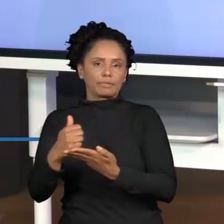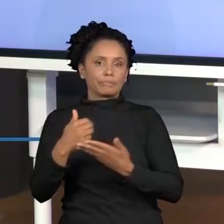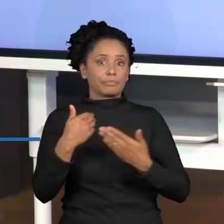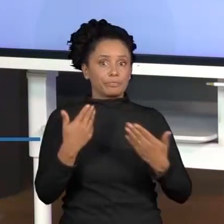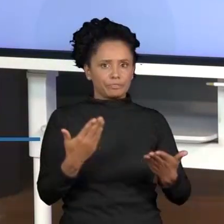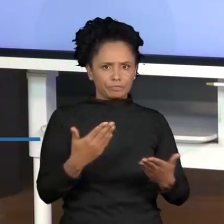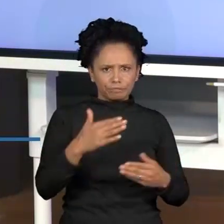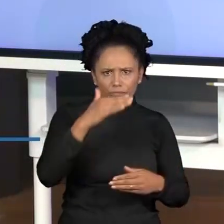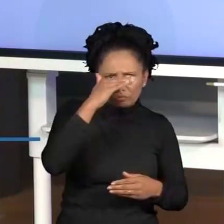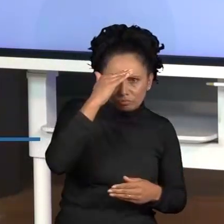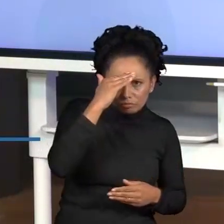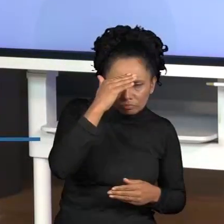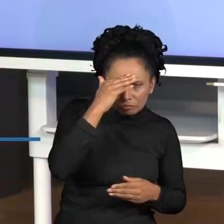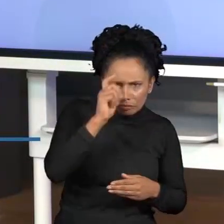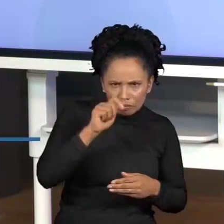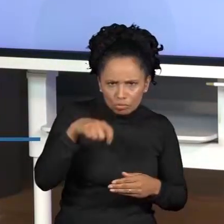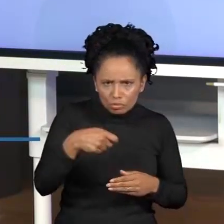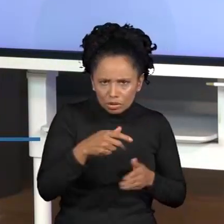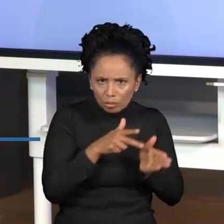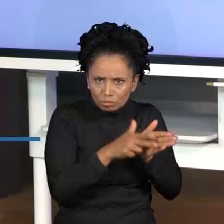trem.